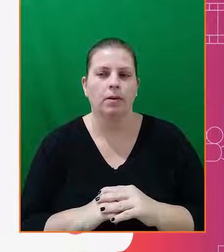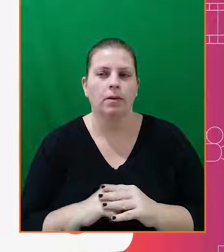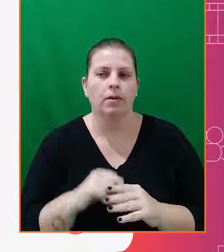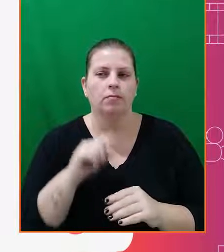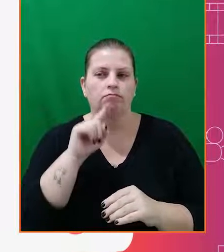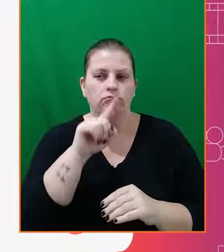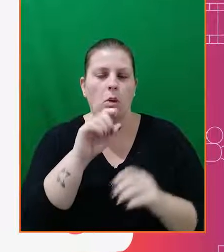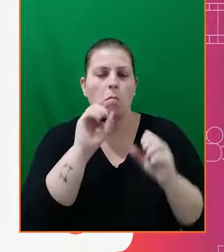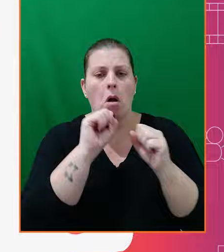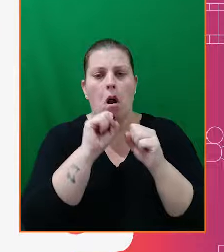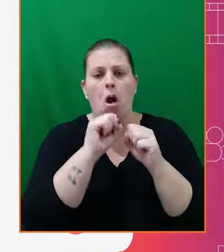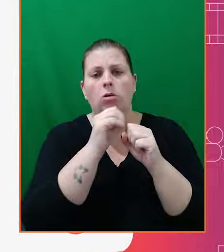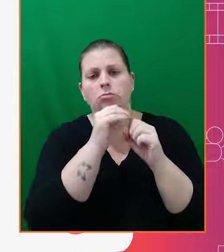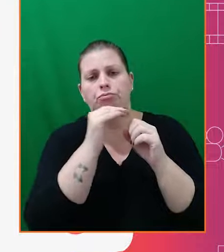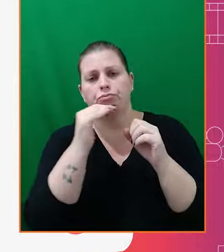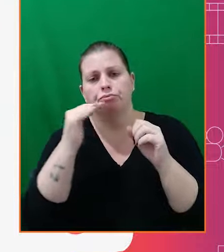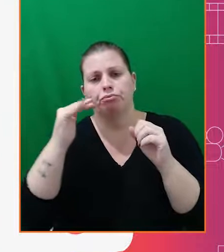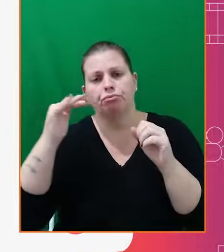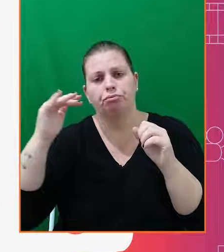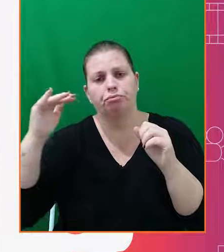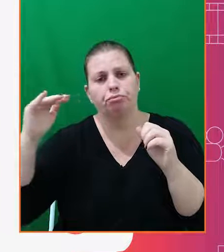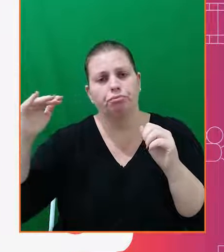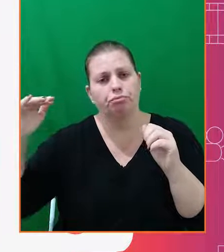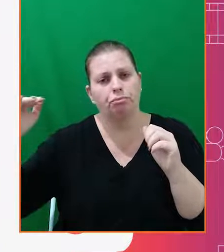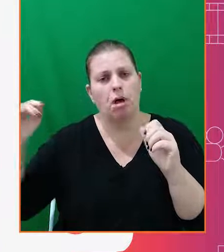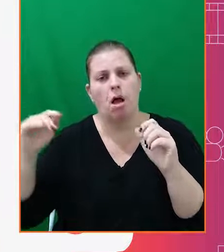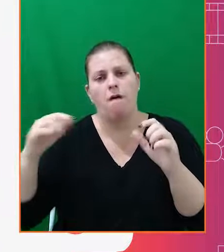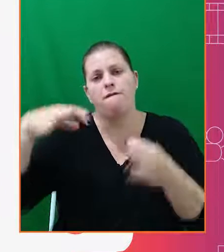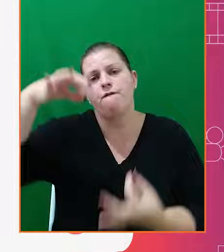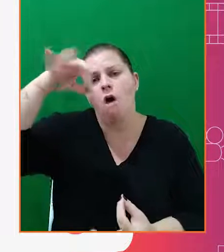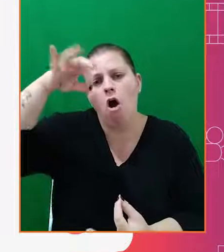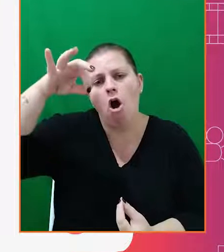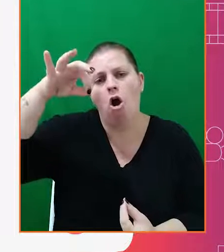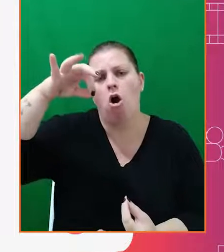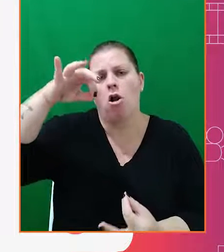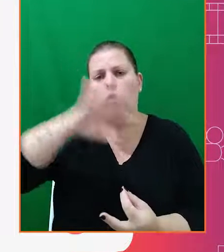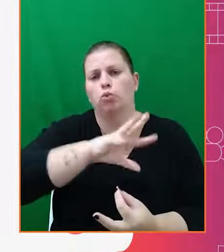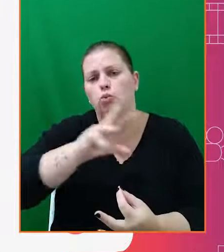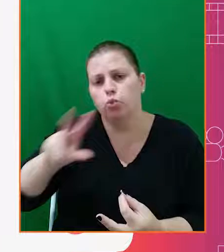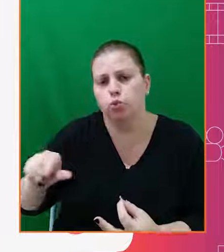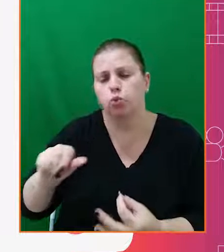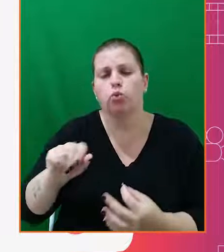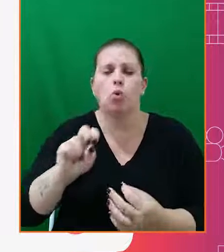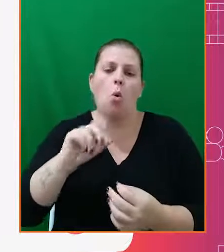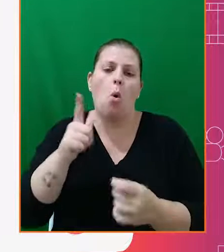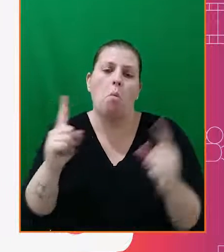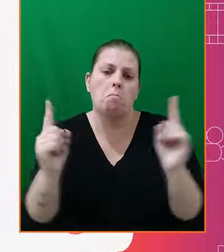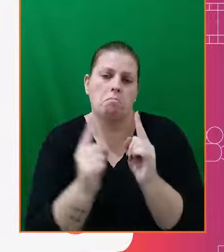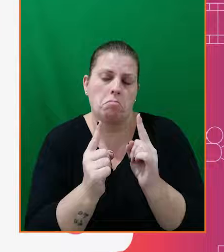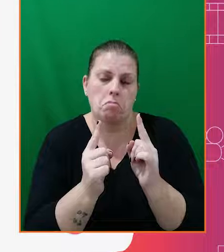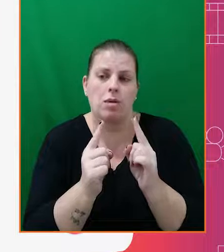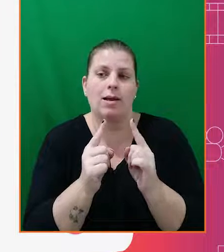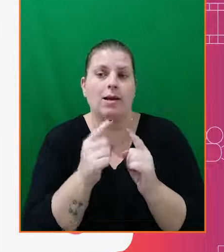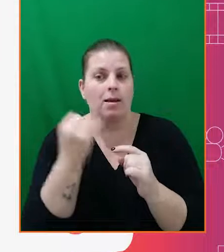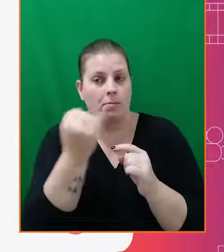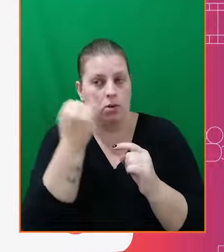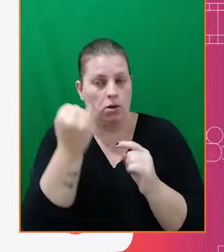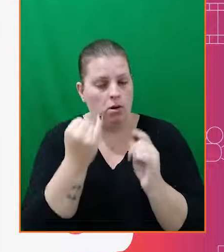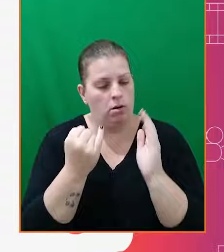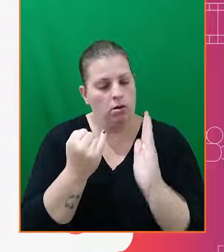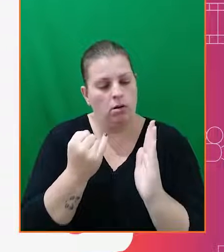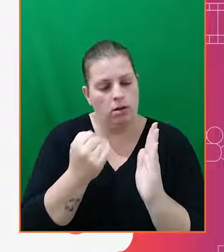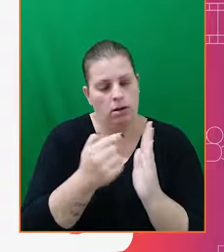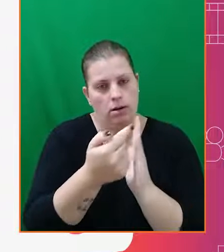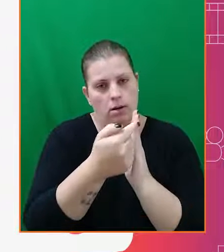Essas marcações, elas podem ser estendidas até o final da folha, onde for necessário. Mas uma coisa que é bem interessante é